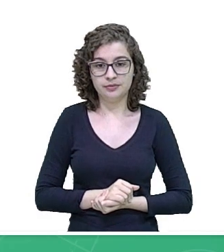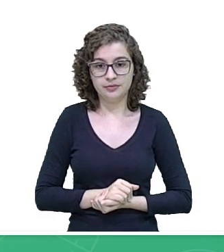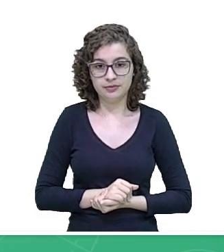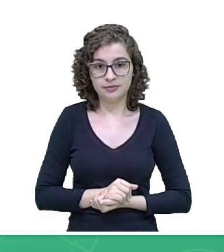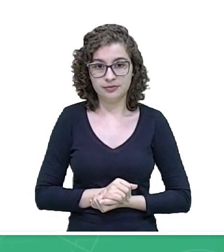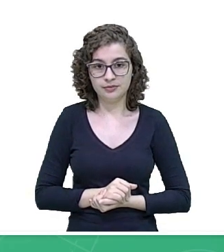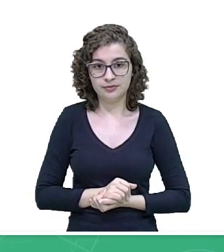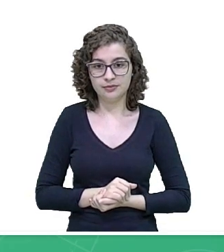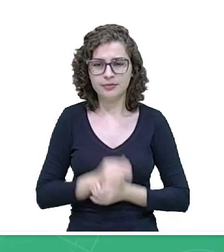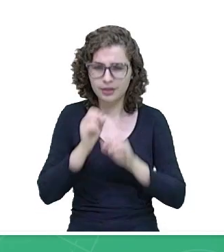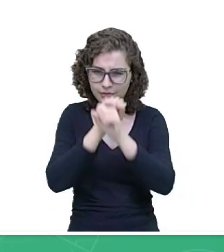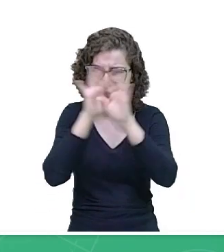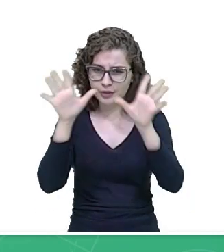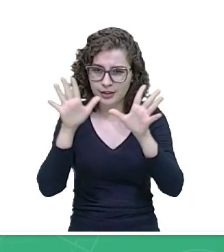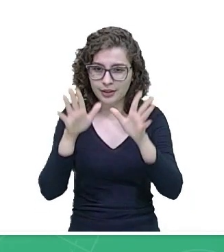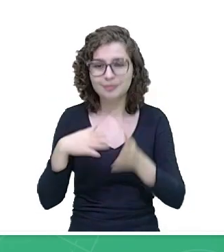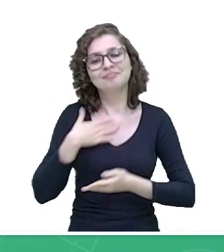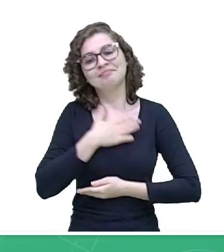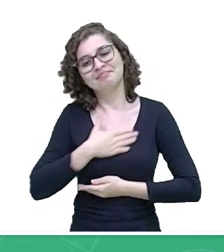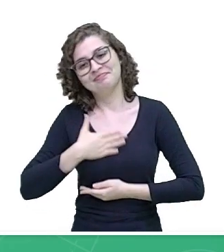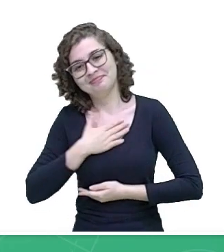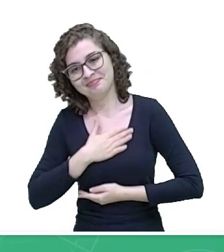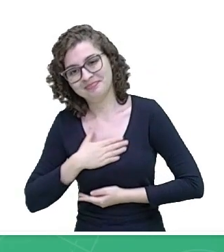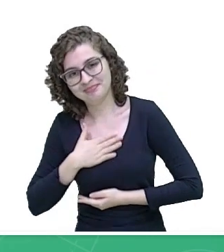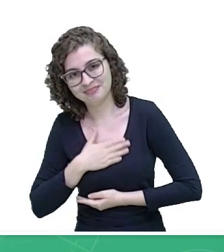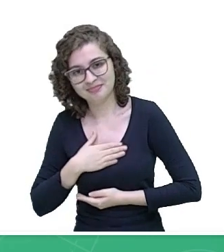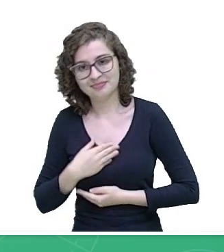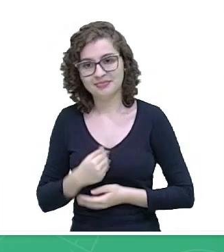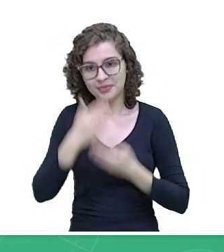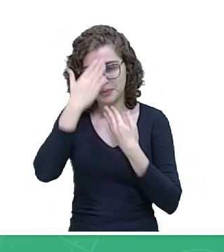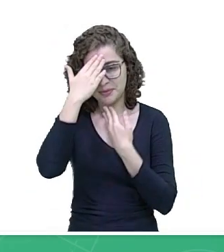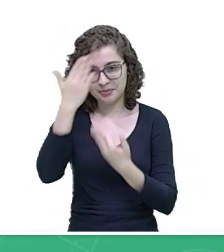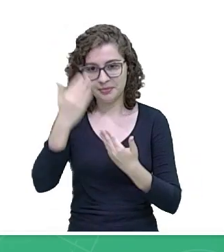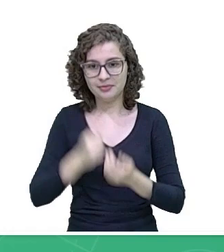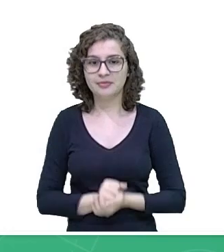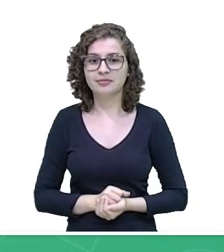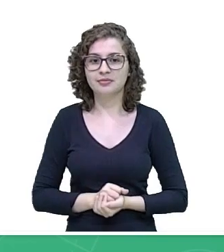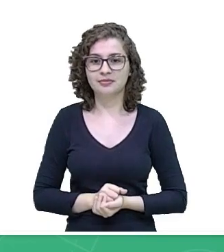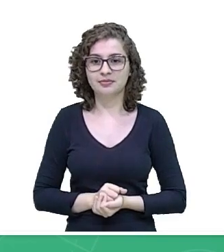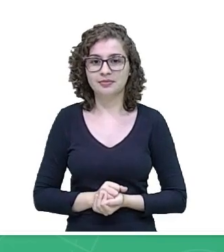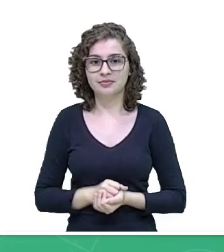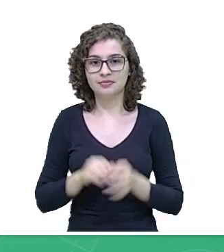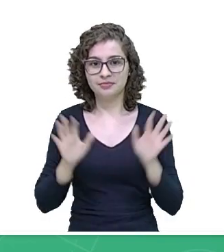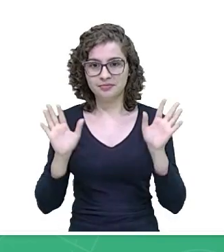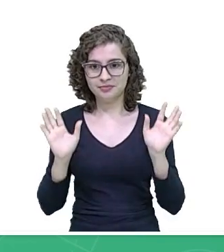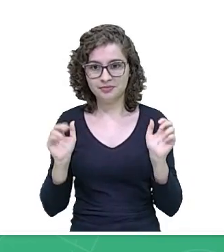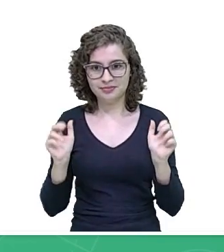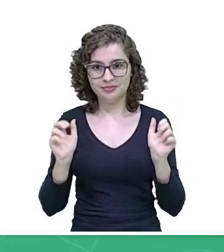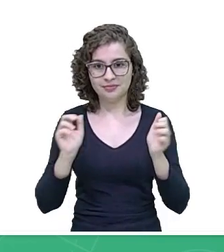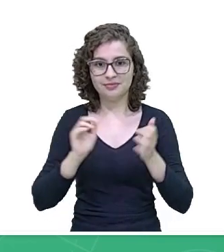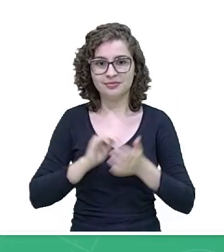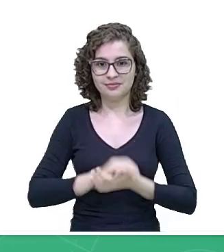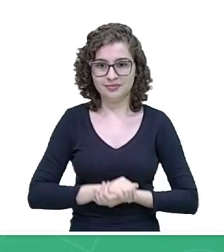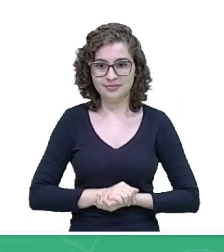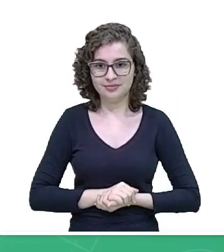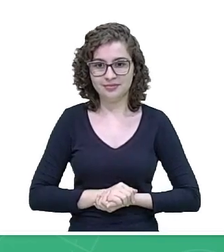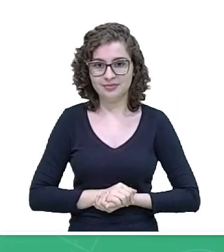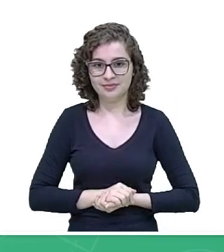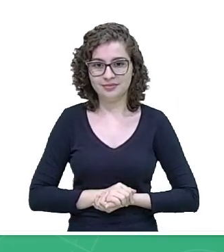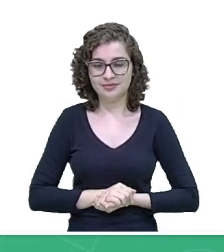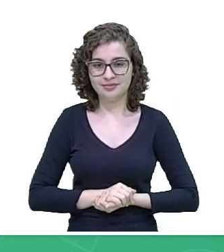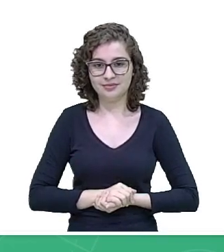meus amigos? Foi um prazer estar com vocês aqui e a gente nos veremos, né, numa próxima oportunidade. Até lá!